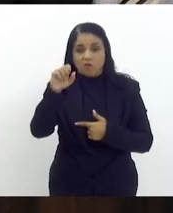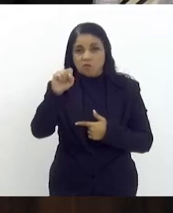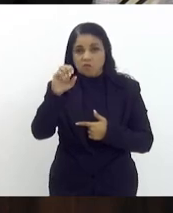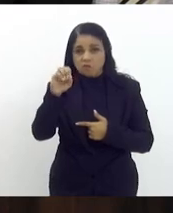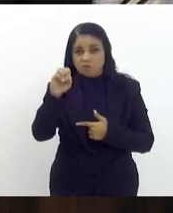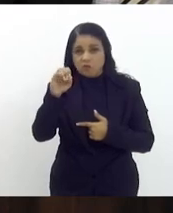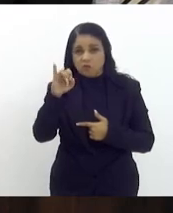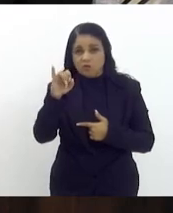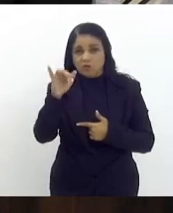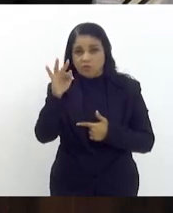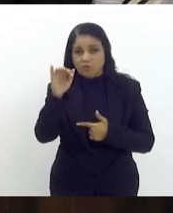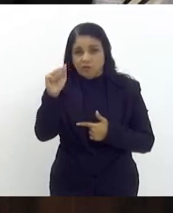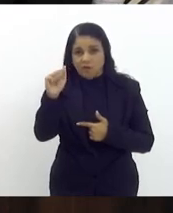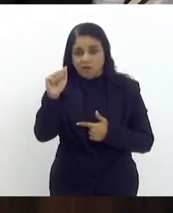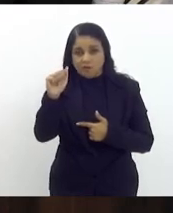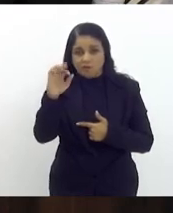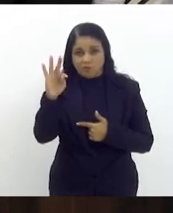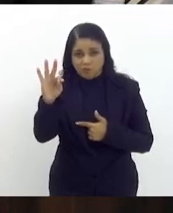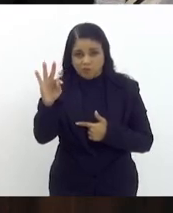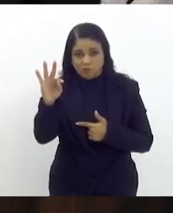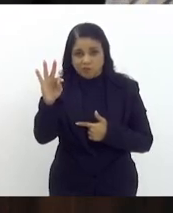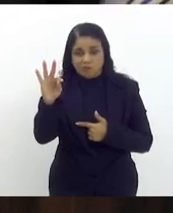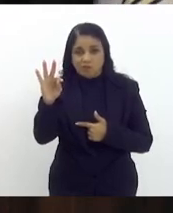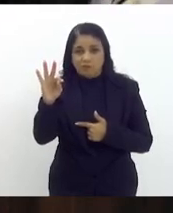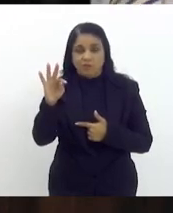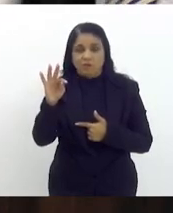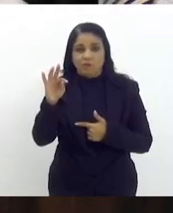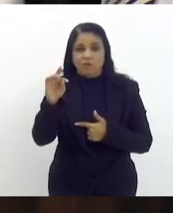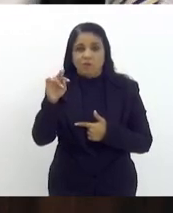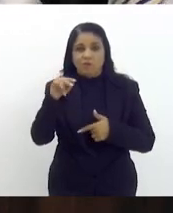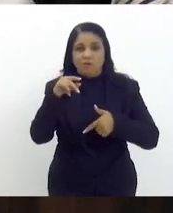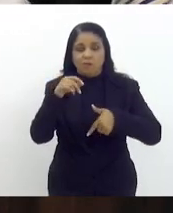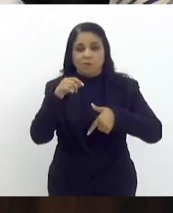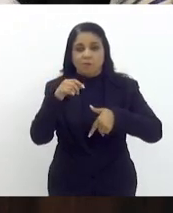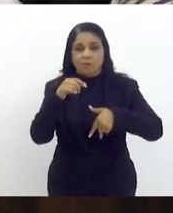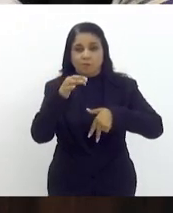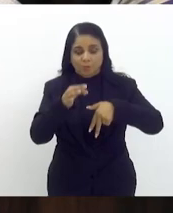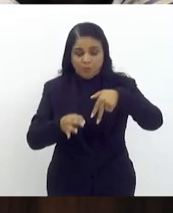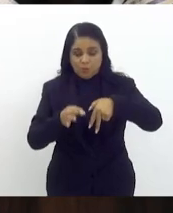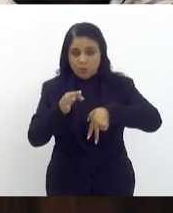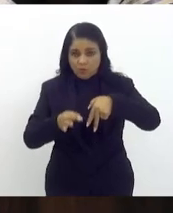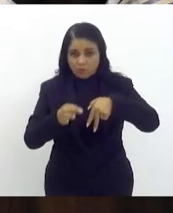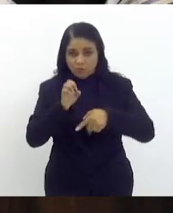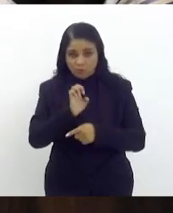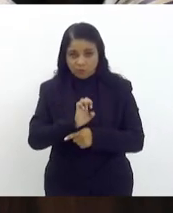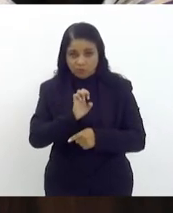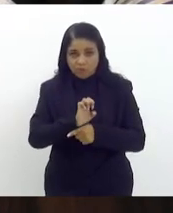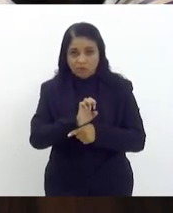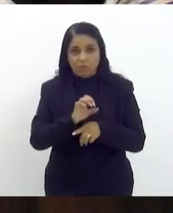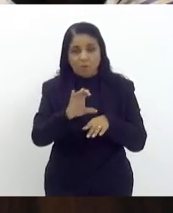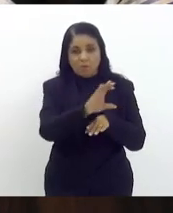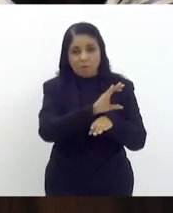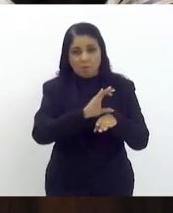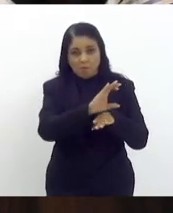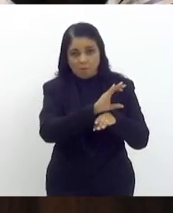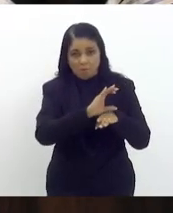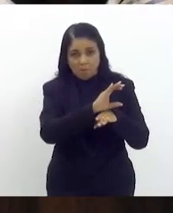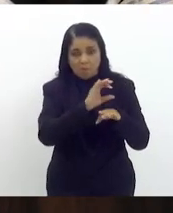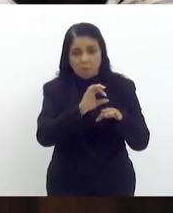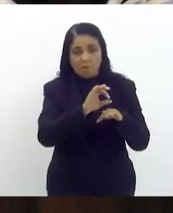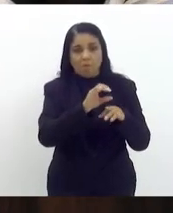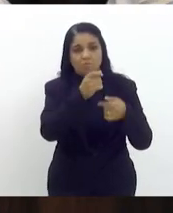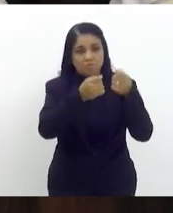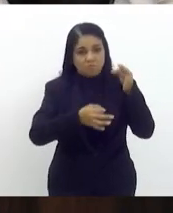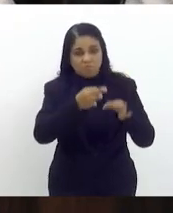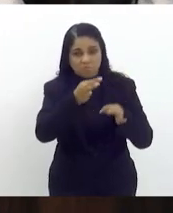Sofiati, procurador do Estado parecer das comissões de normas internas e proporcionais